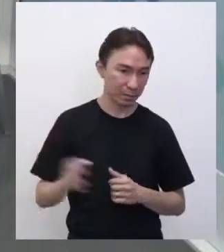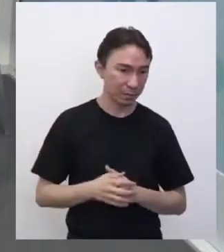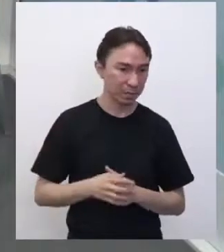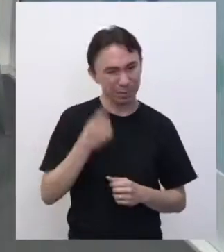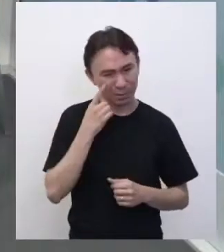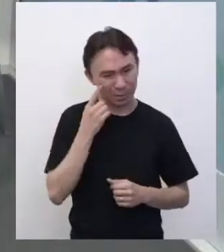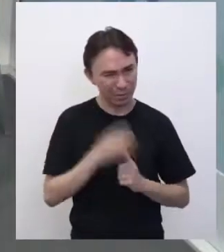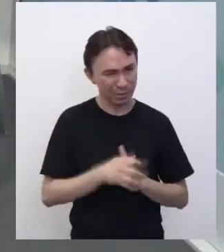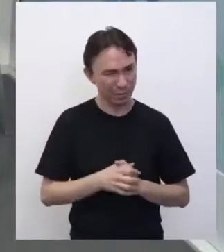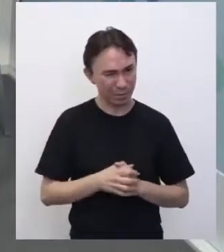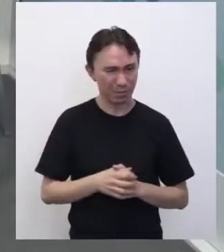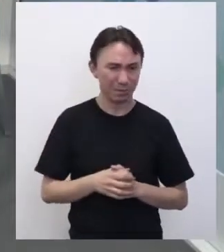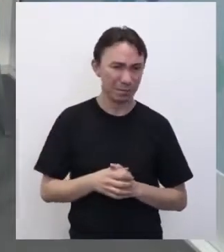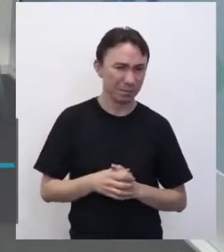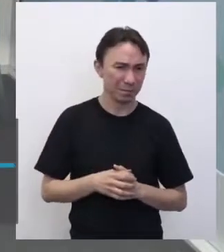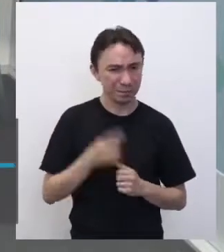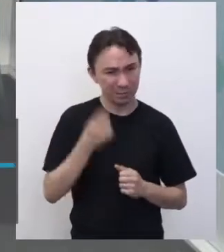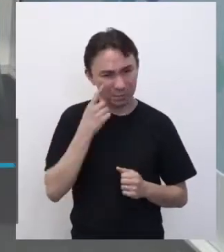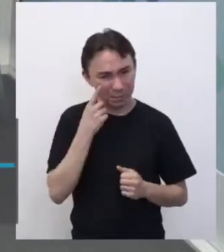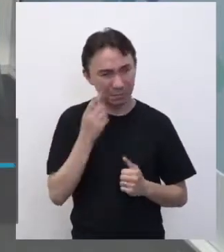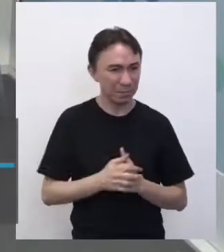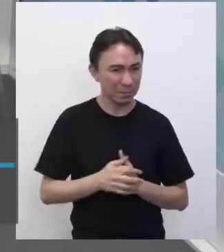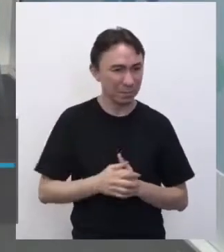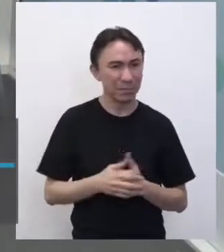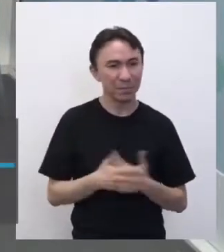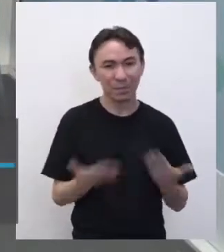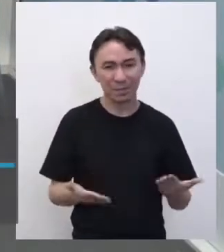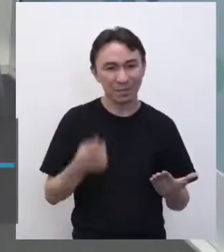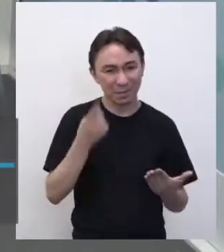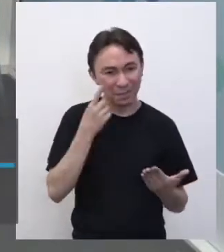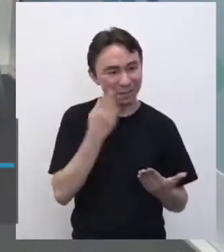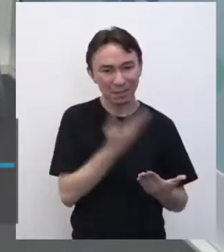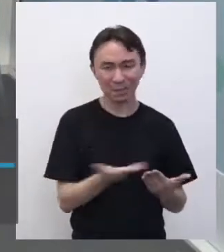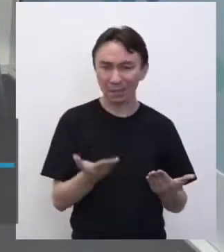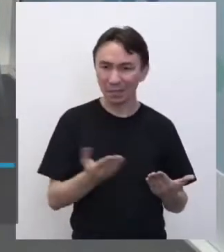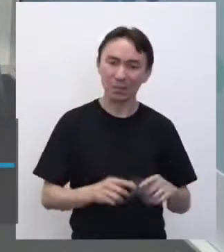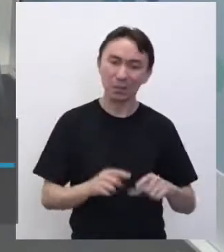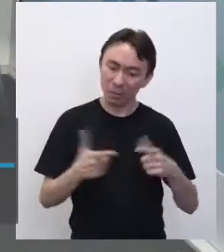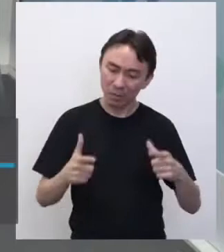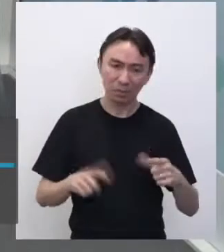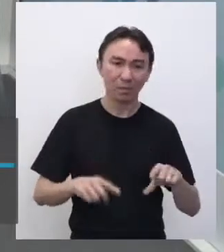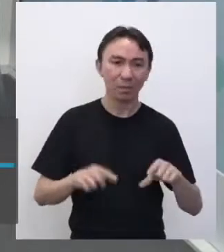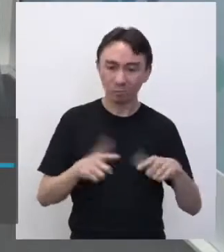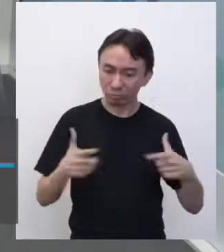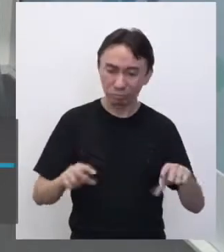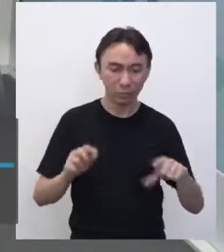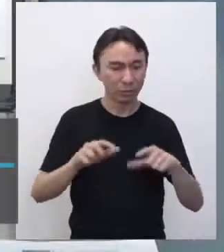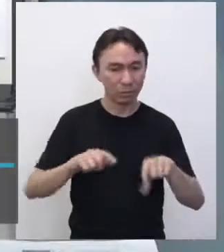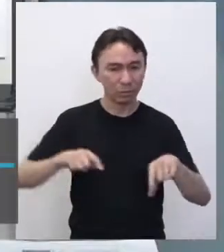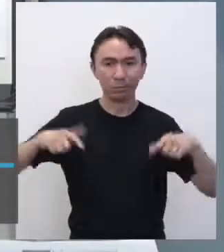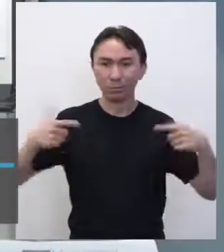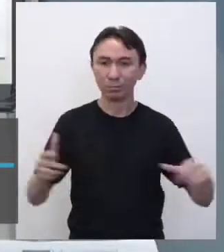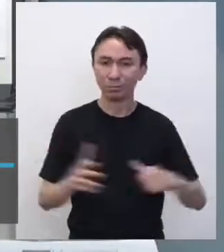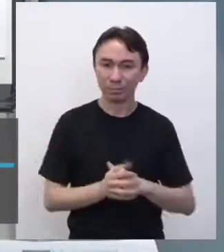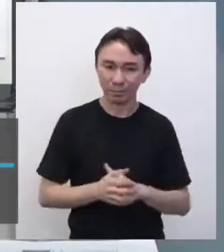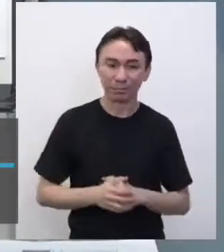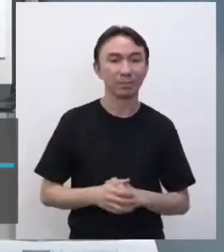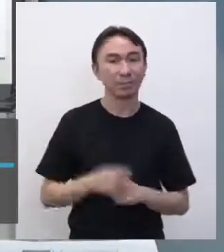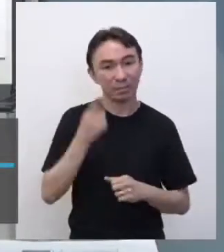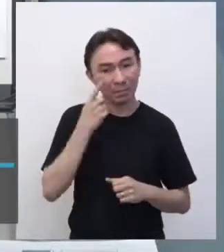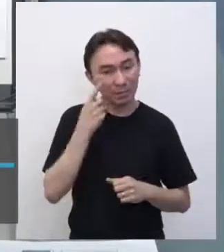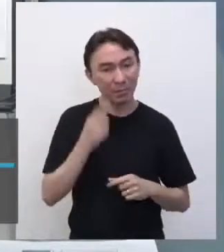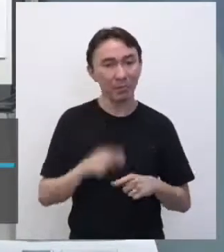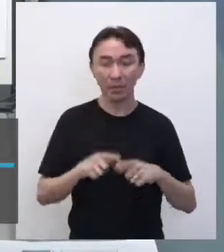falar grande, o mais maior de grande e o mais maior que o grande. Então a gente tem big, que é grande,